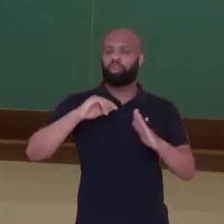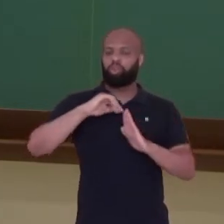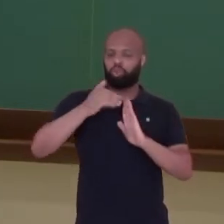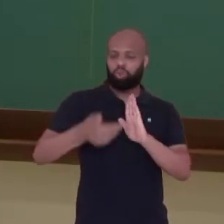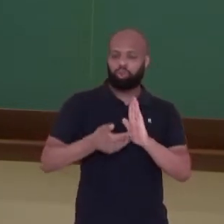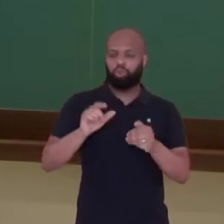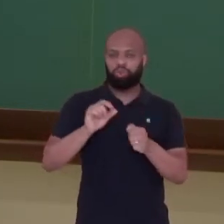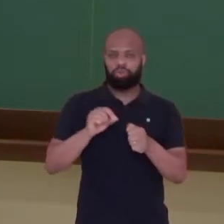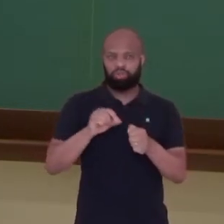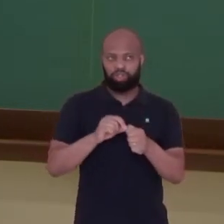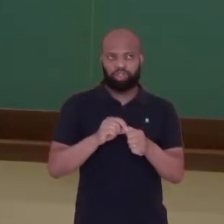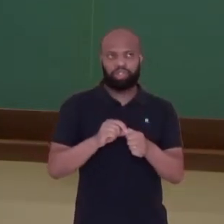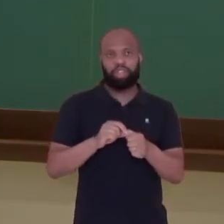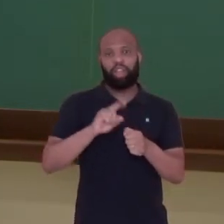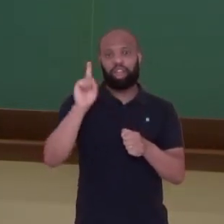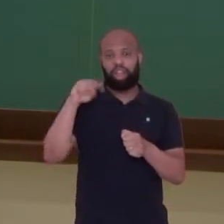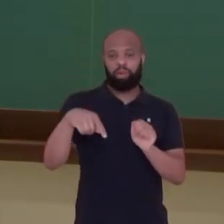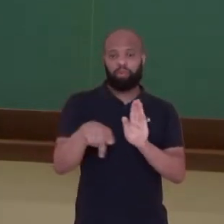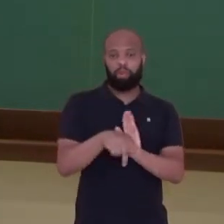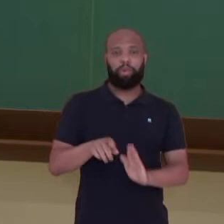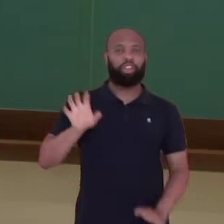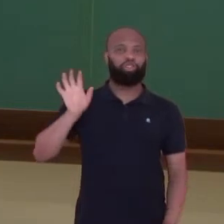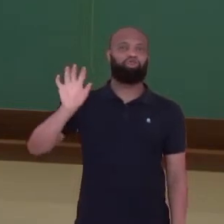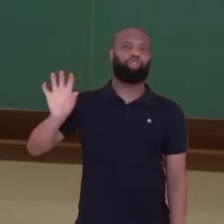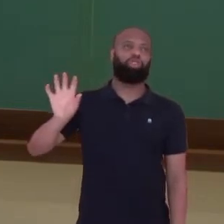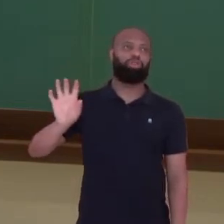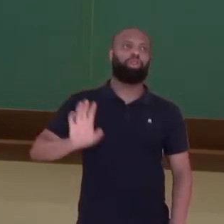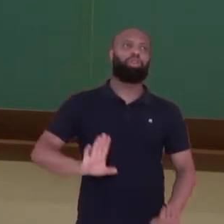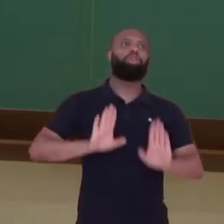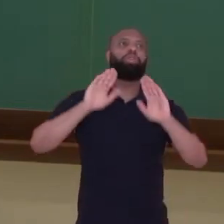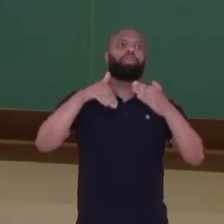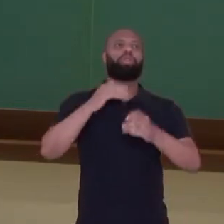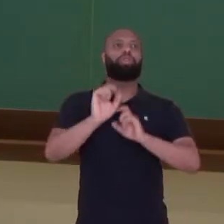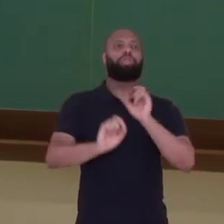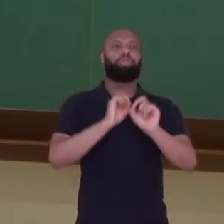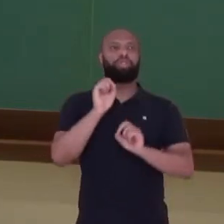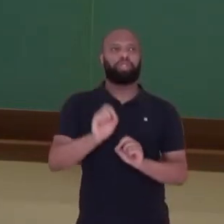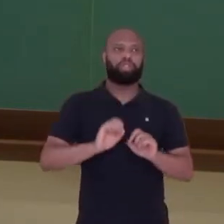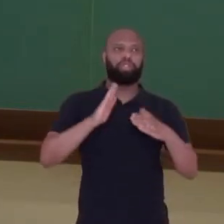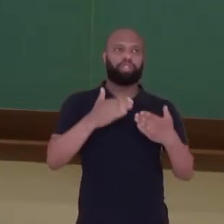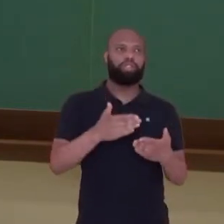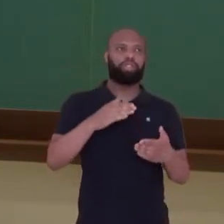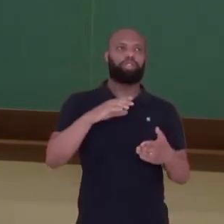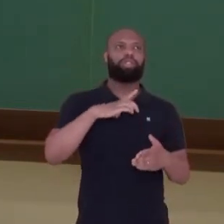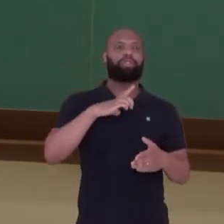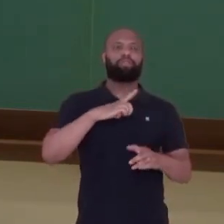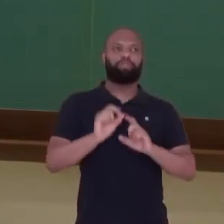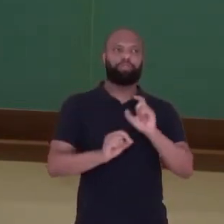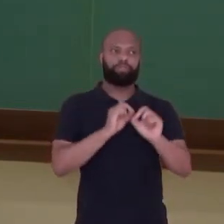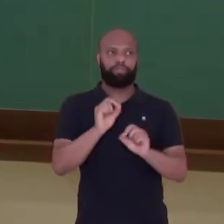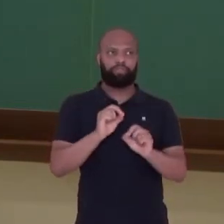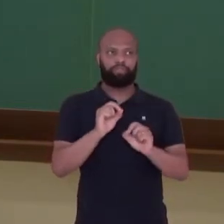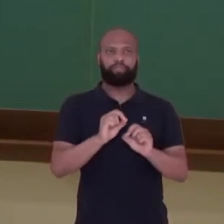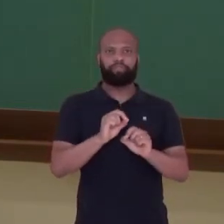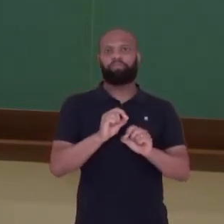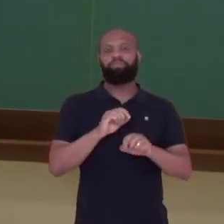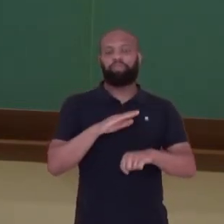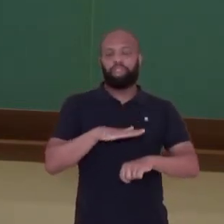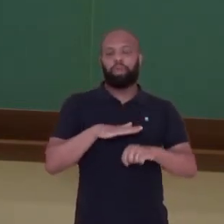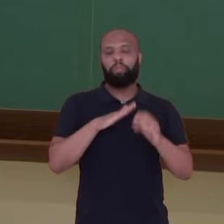ações delas são nessa região. Provavelmente é muito maior o tempo,